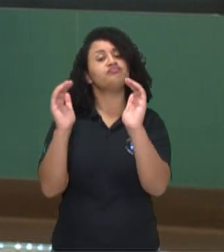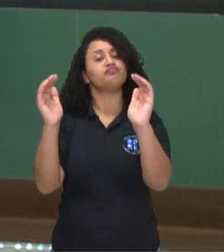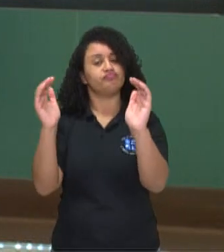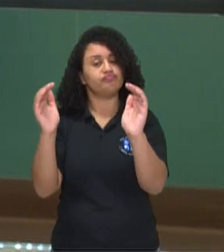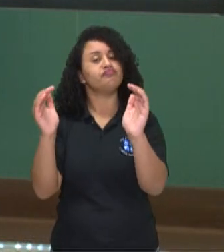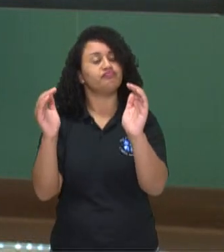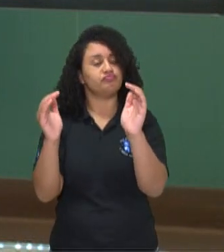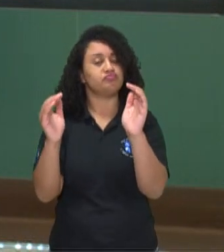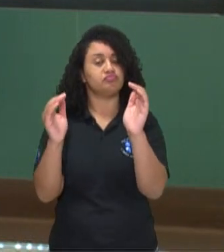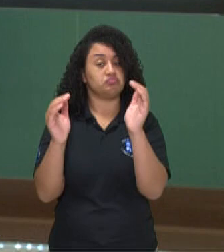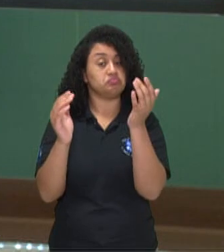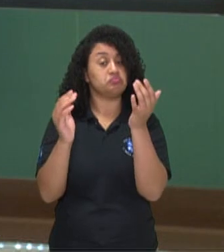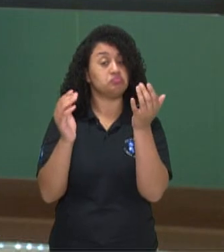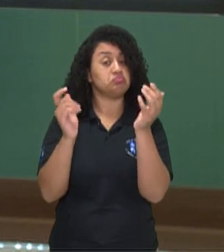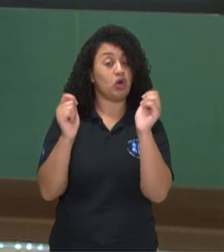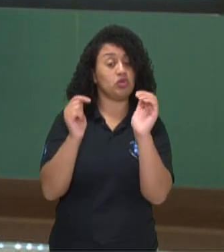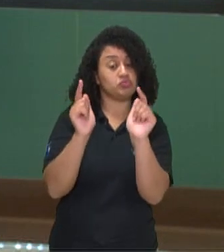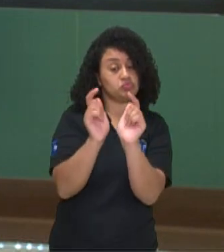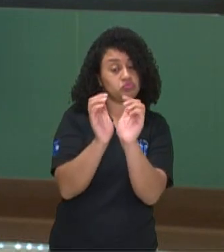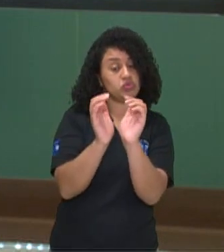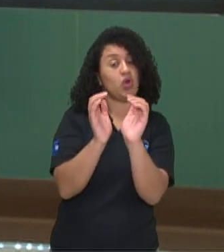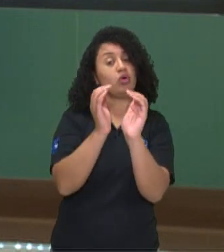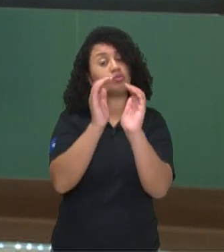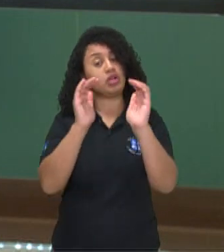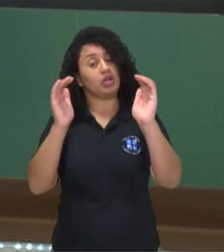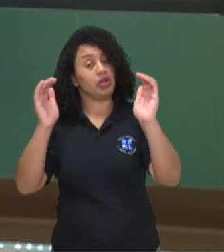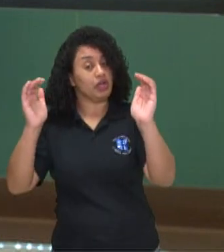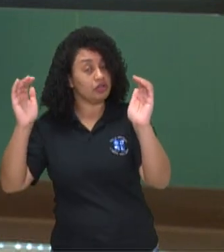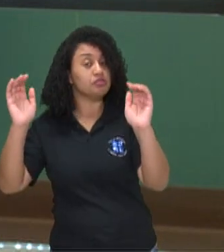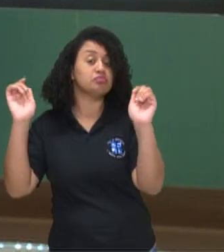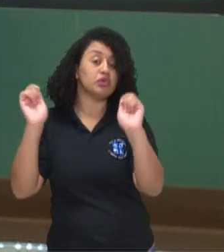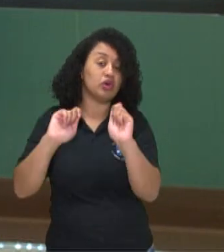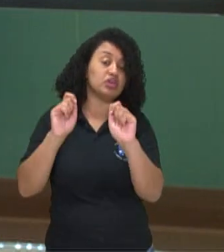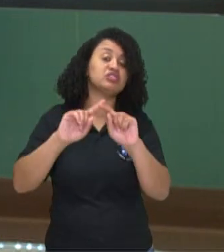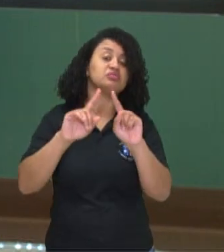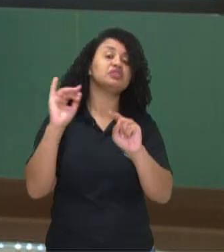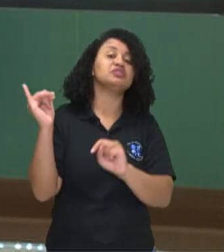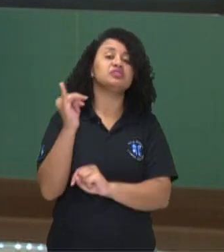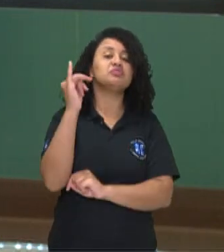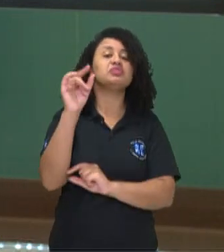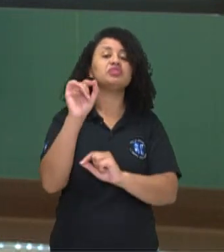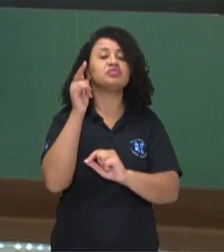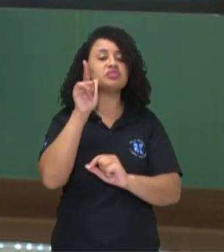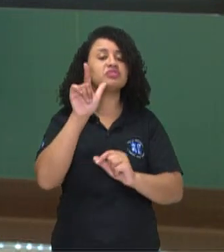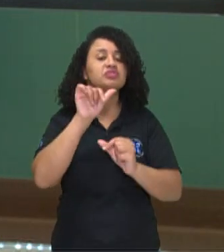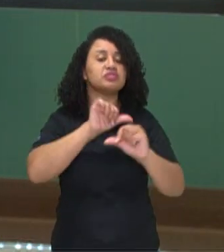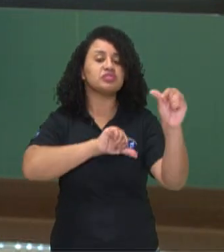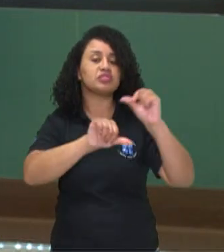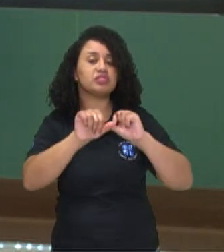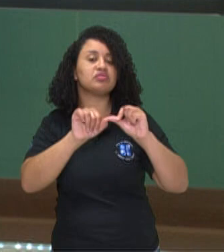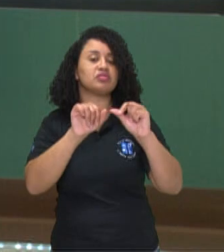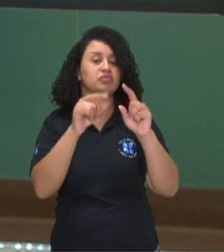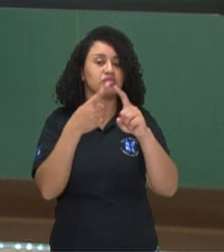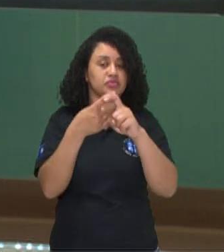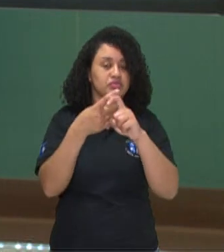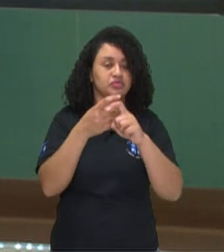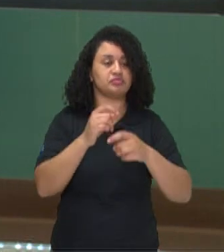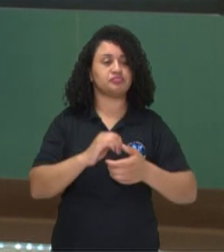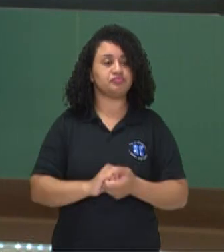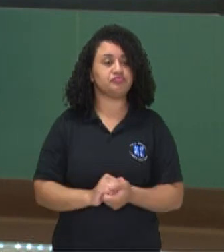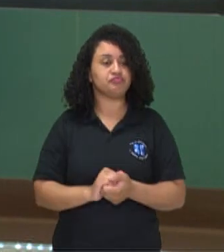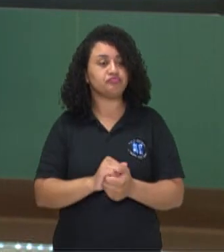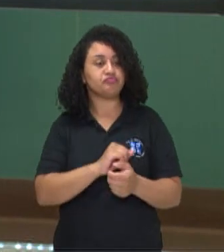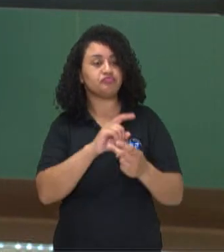parênteses, que pode ser pequenininho ou pode ser grande, mas o importante é que se transformou em uma multiplicação, tá